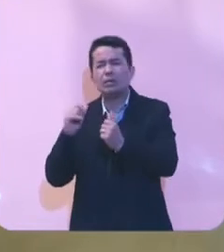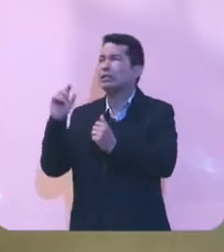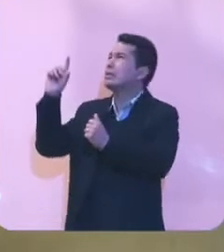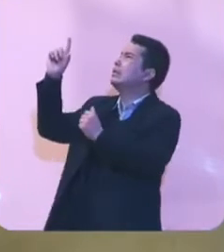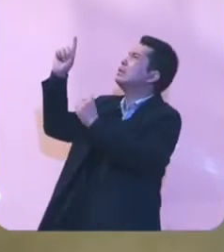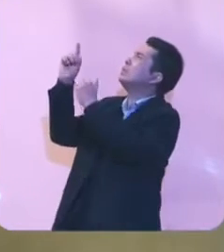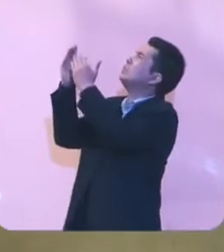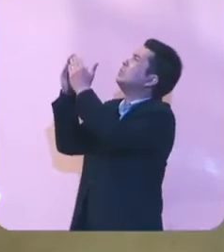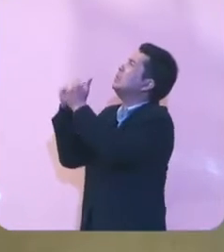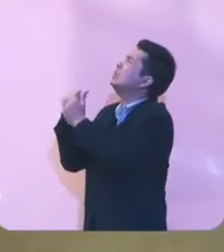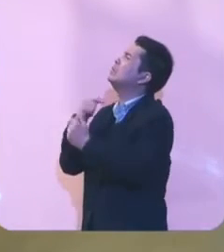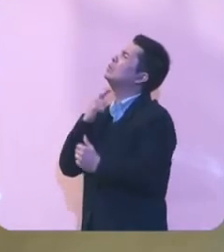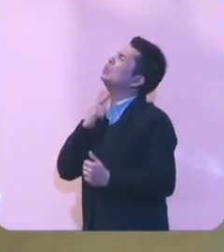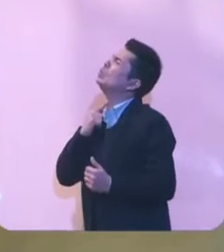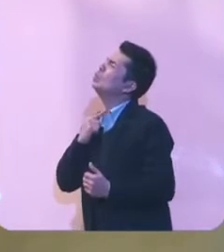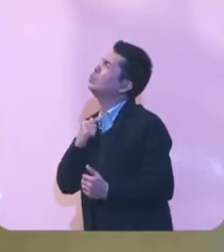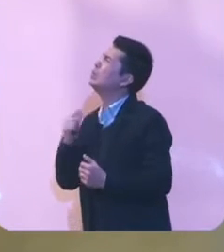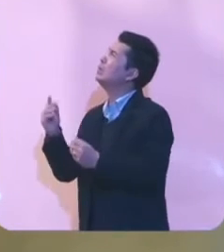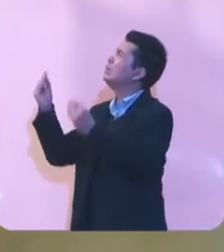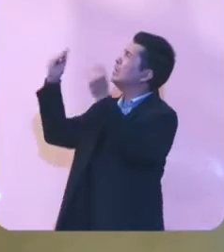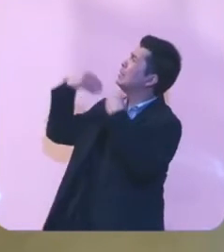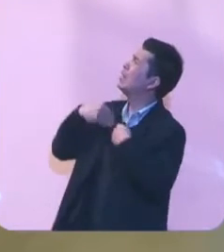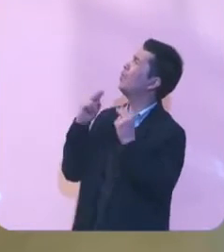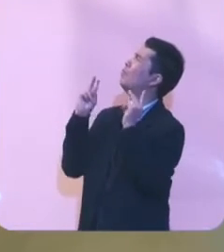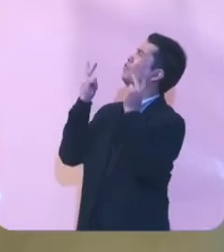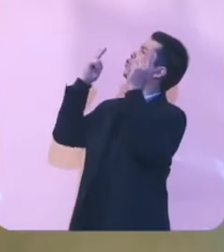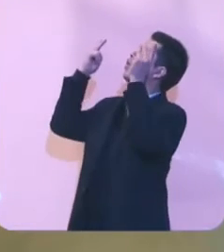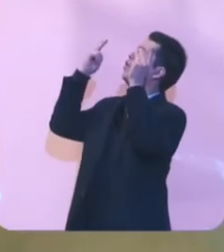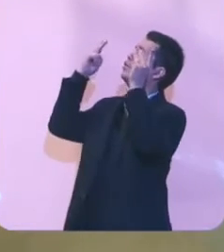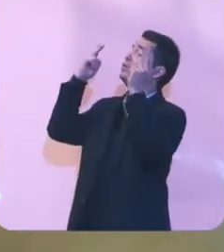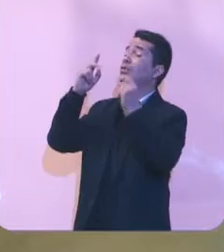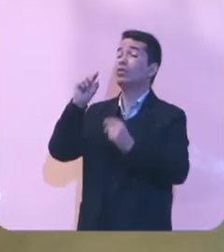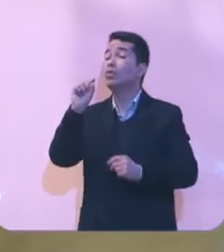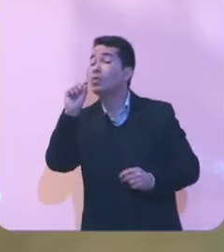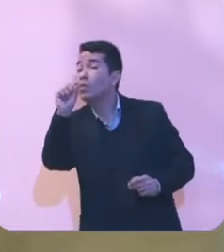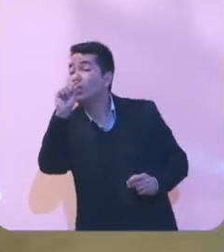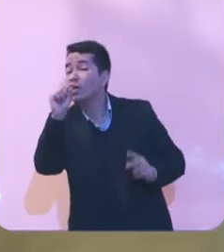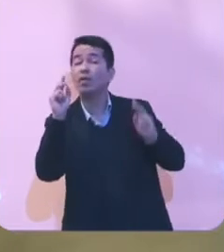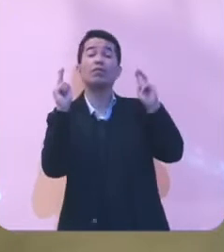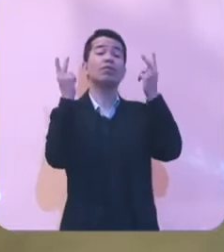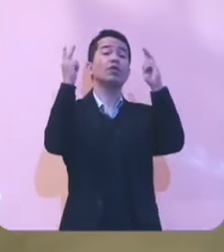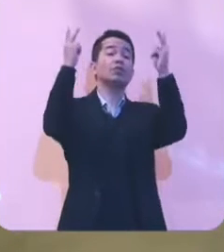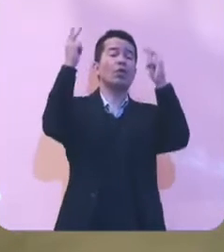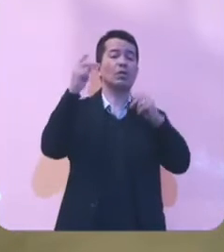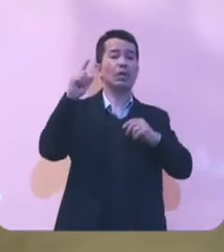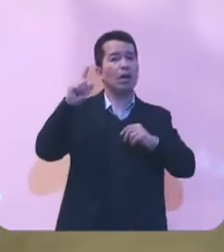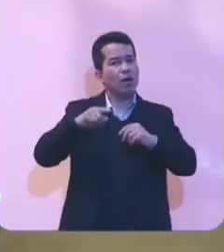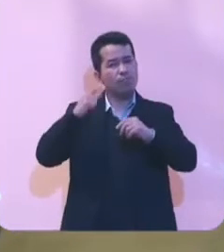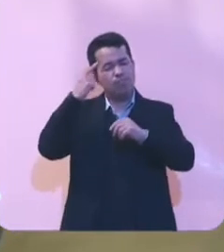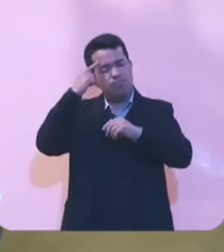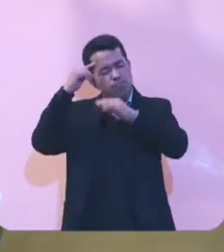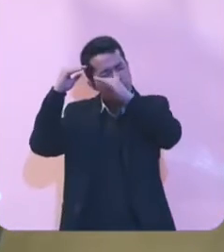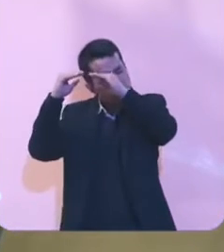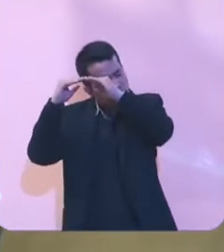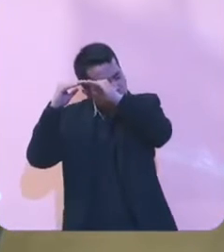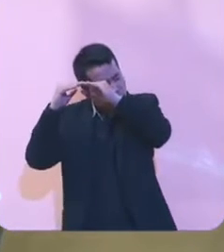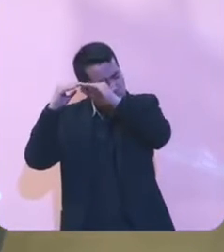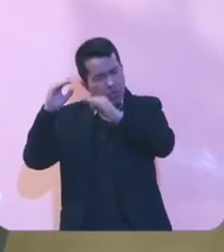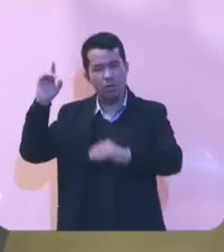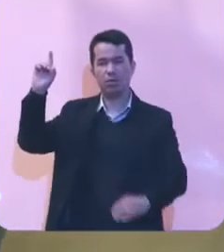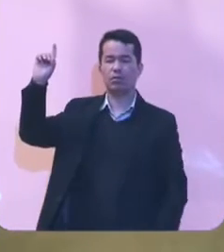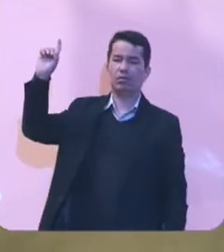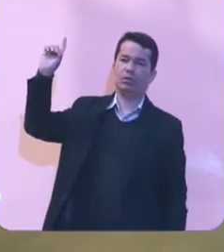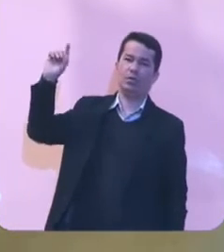seja fruto de um coração convertido a Ti e de planos que foram construídos a 4 mãos,